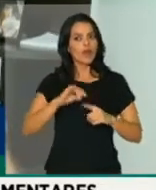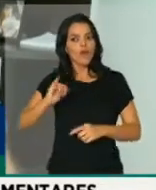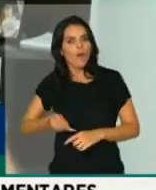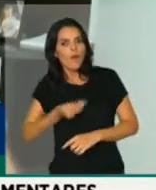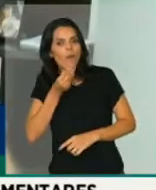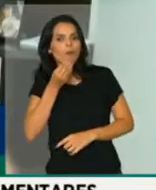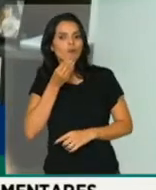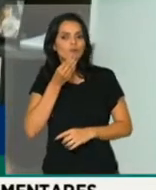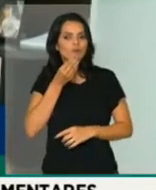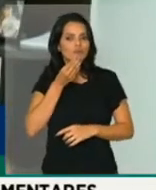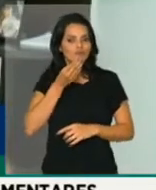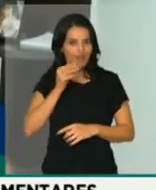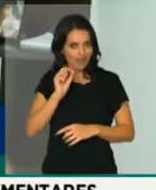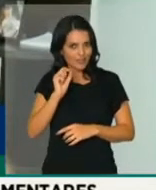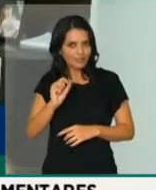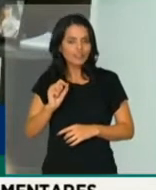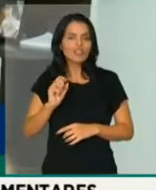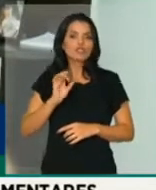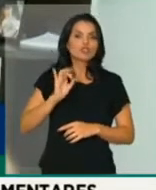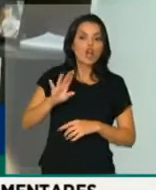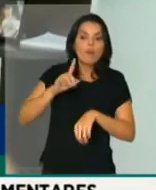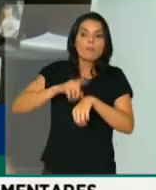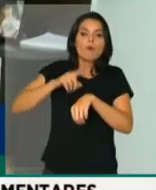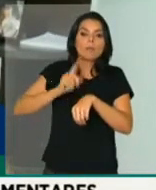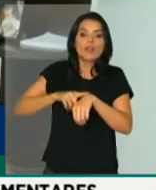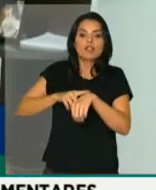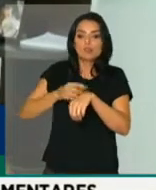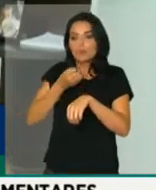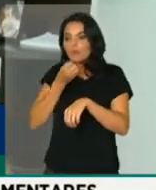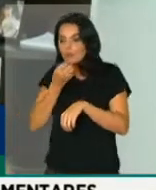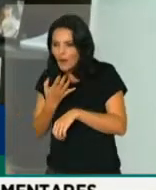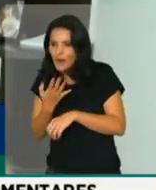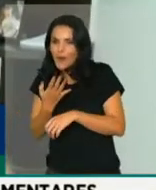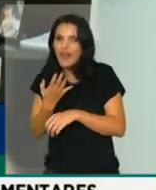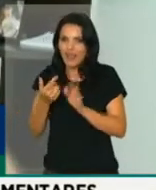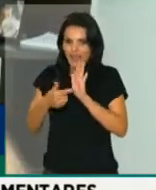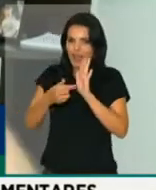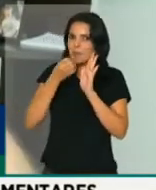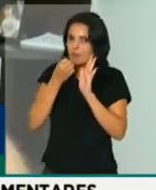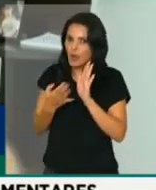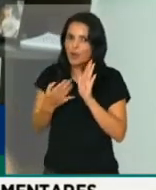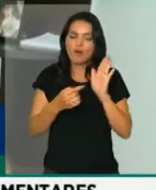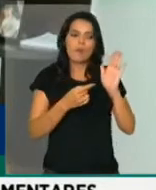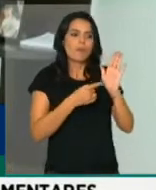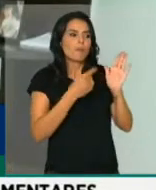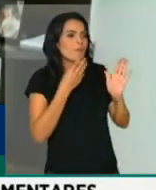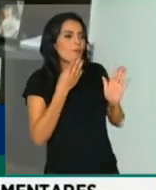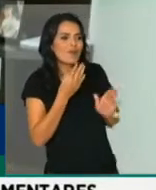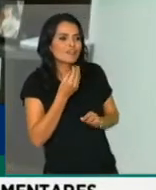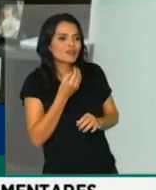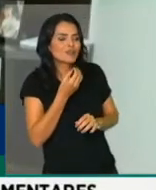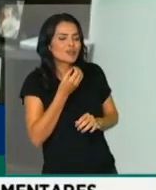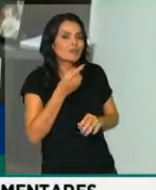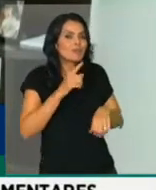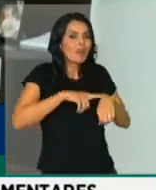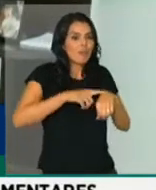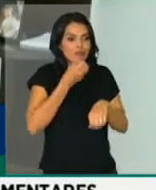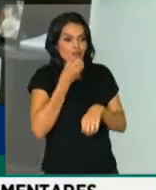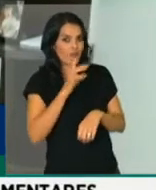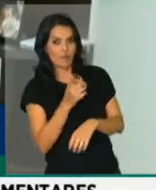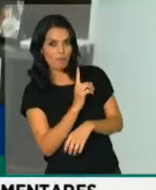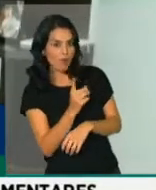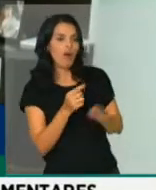oportunidade, esta proposição é infeliz. A Câmara tem que ter a responsabilidade de